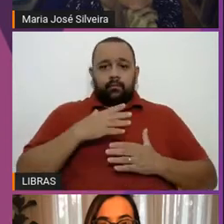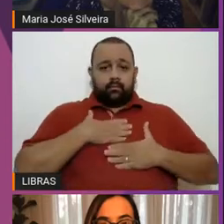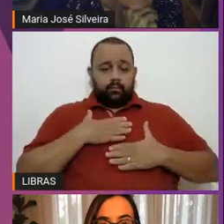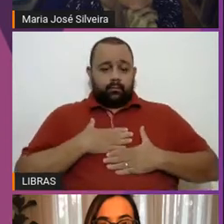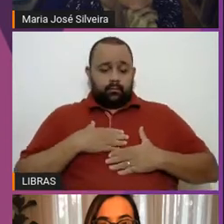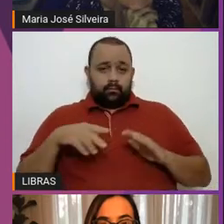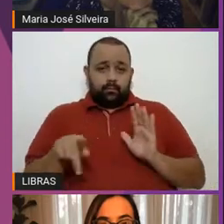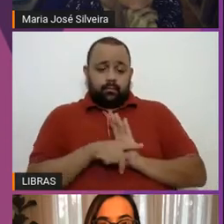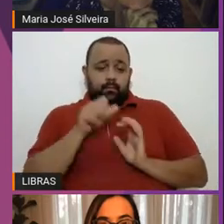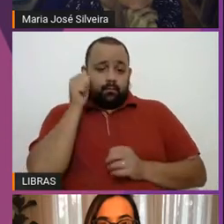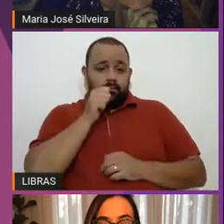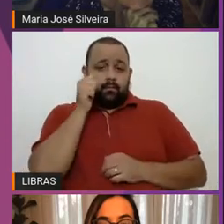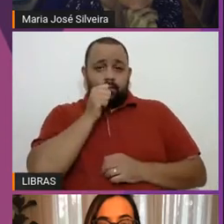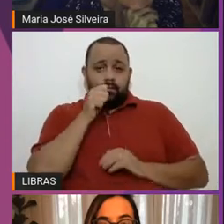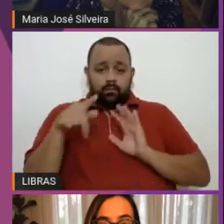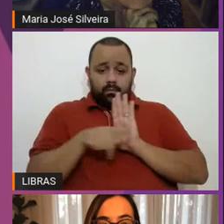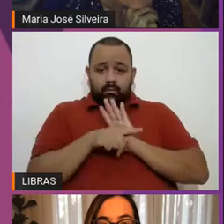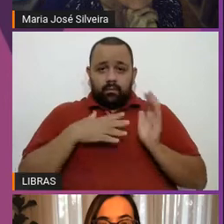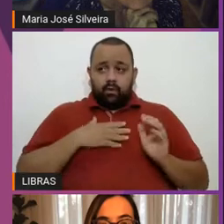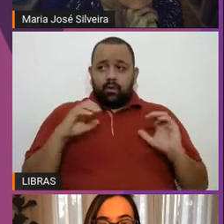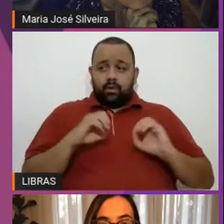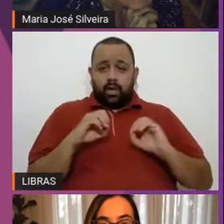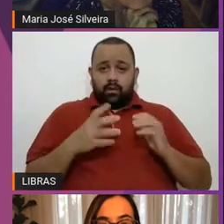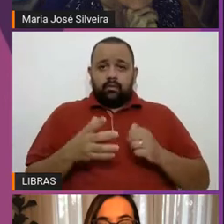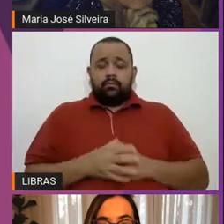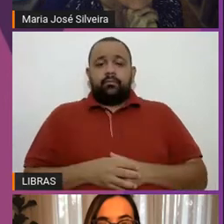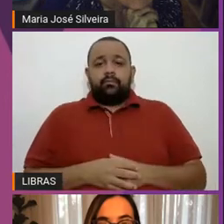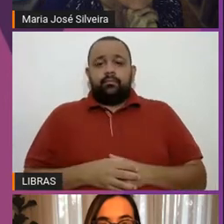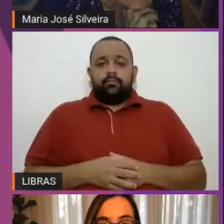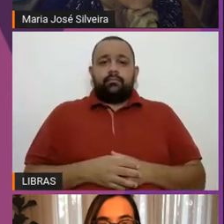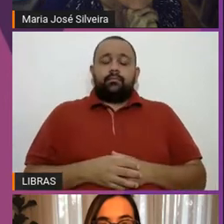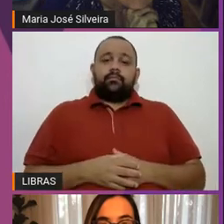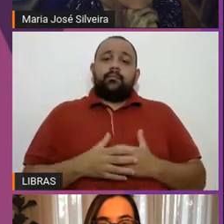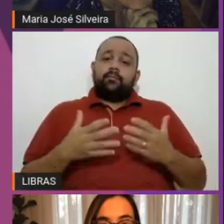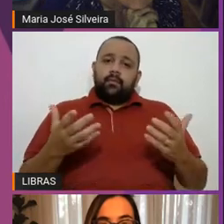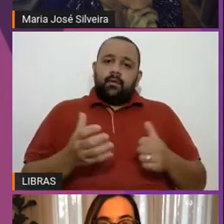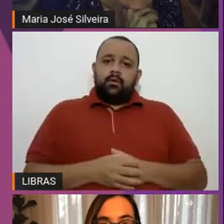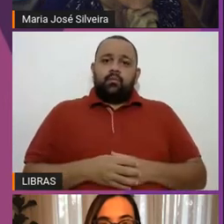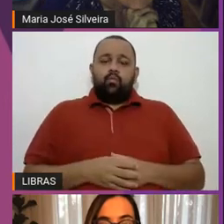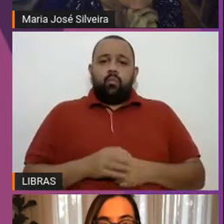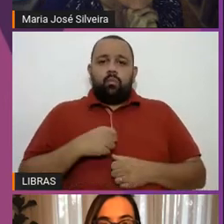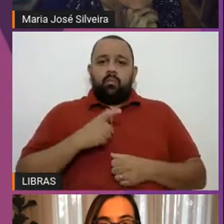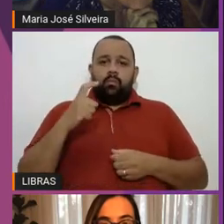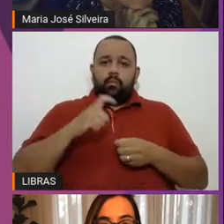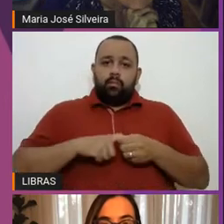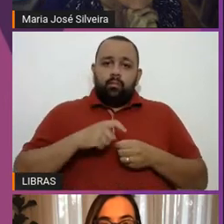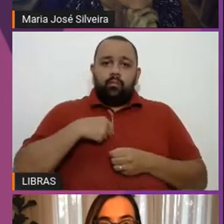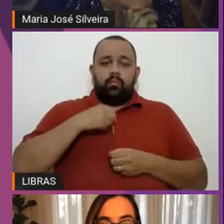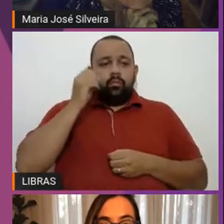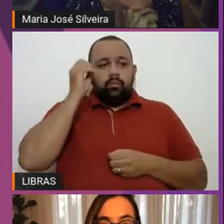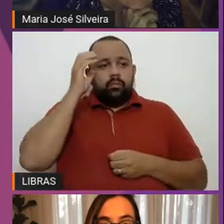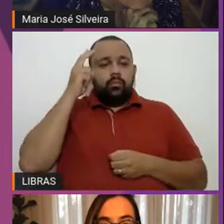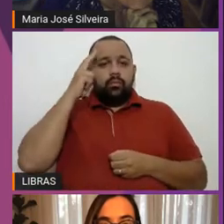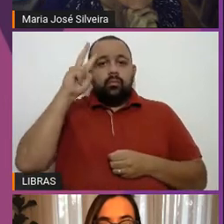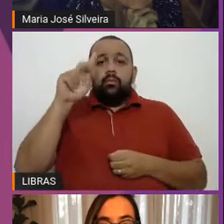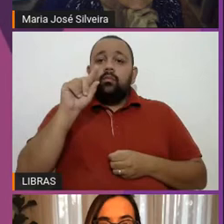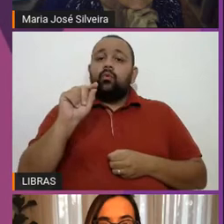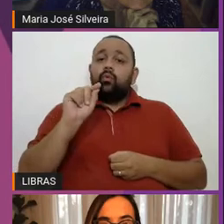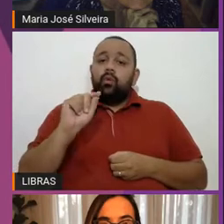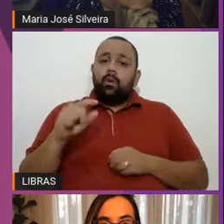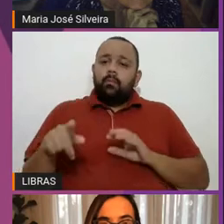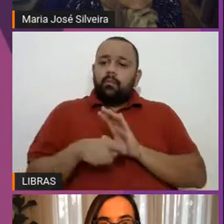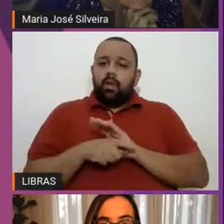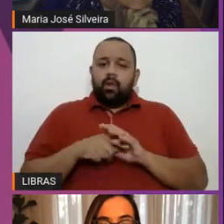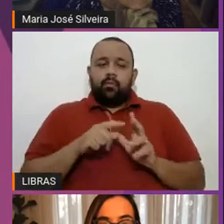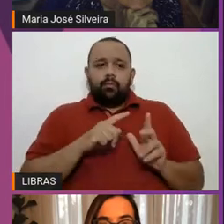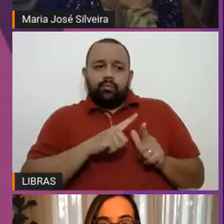corpo como mulher nunca tecido meu de verdade e aí o caminho de volta para o silêncio é um caminho de pegar os